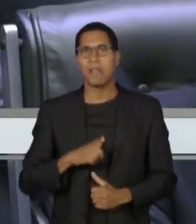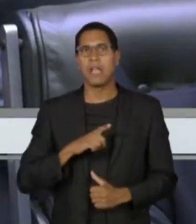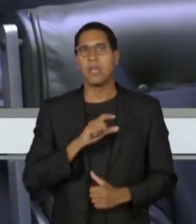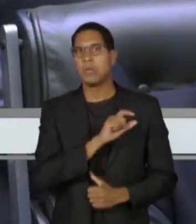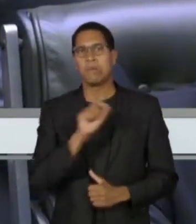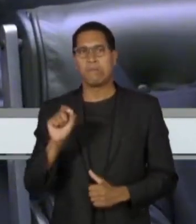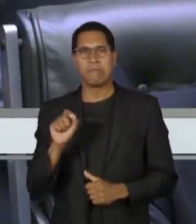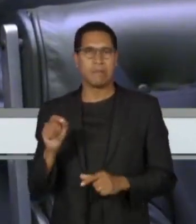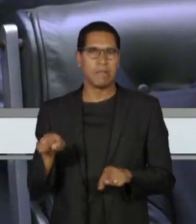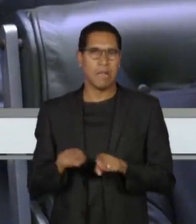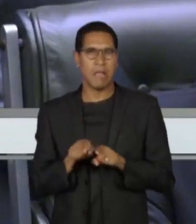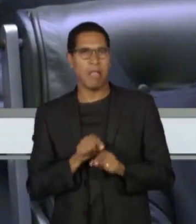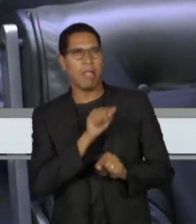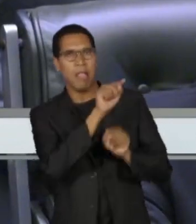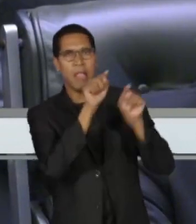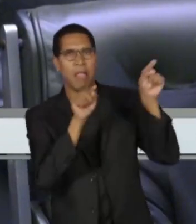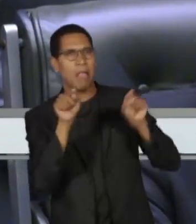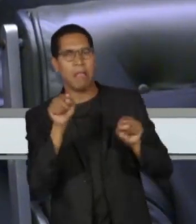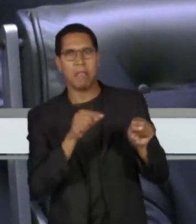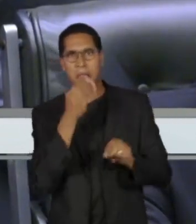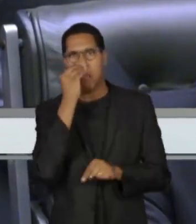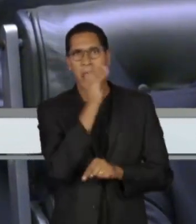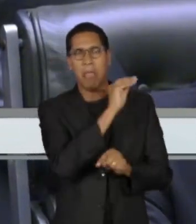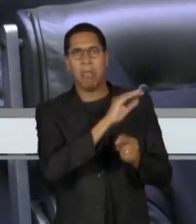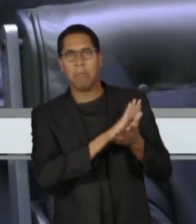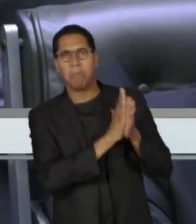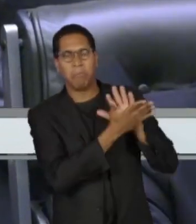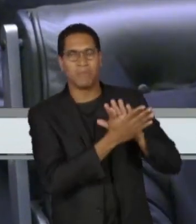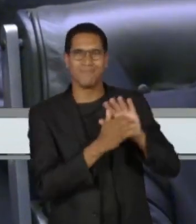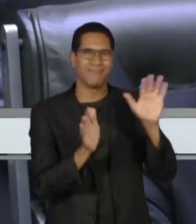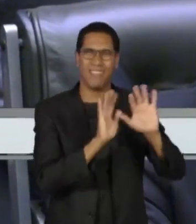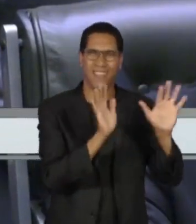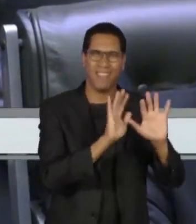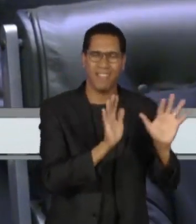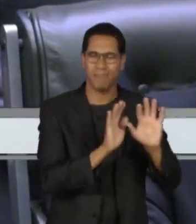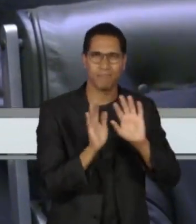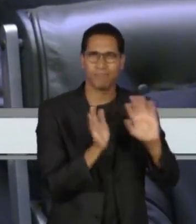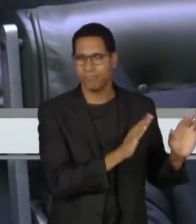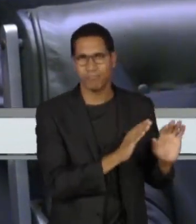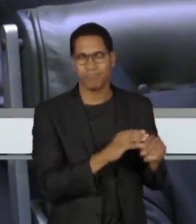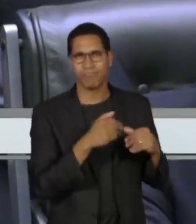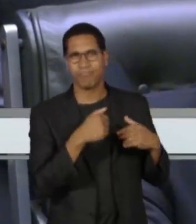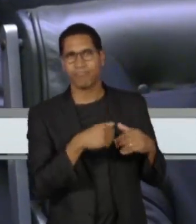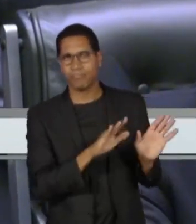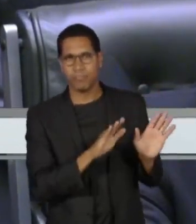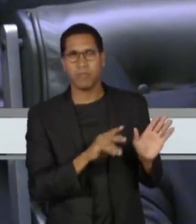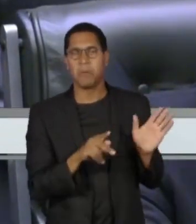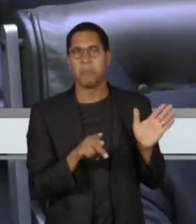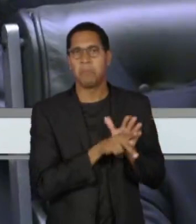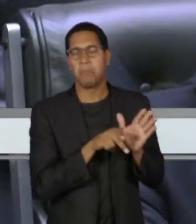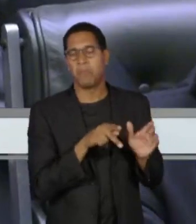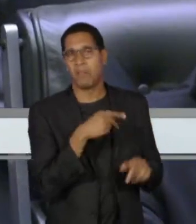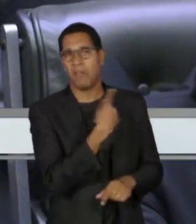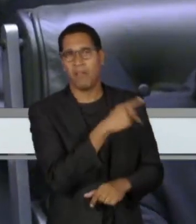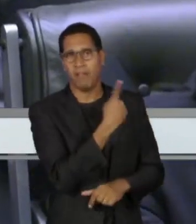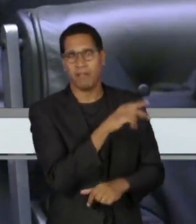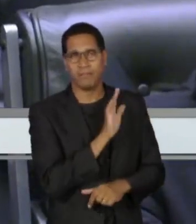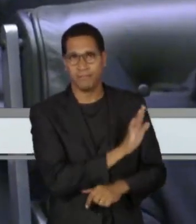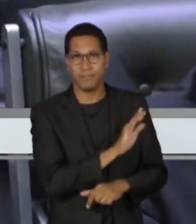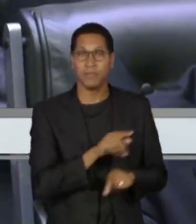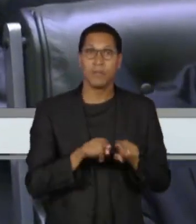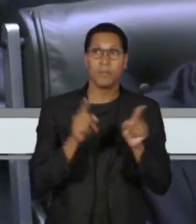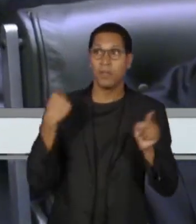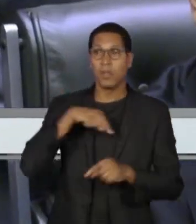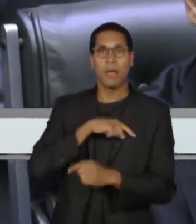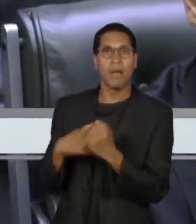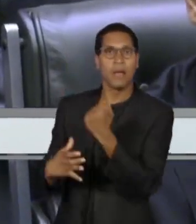de revanche contra os que tentaram subjugar a nação a seus desígnios pessoais e ideológicos, mas